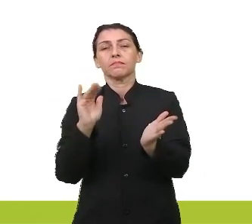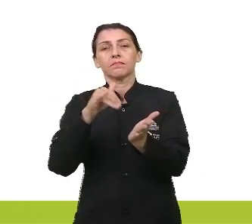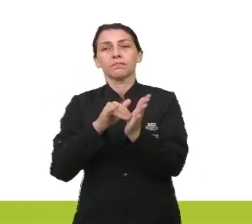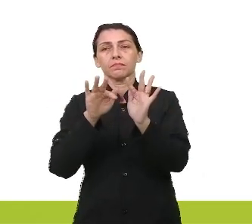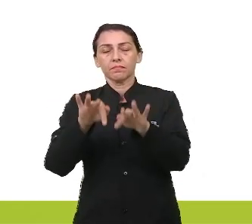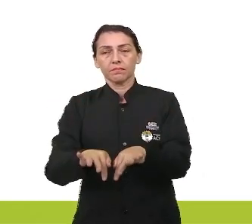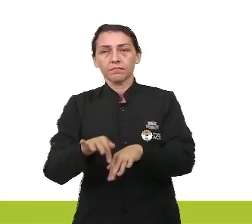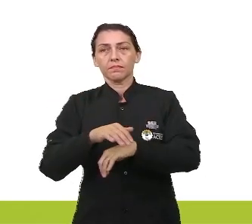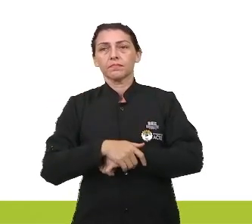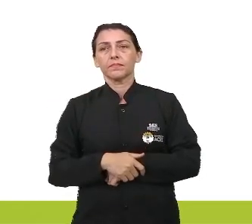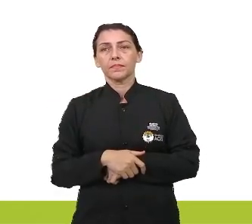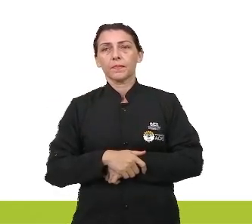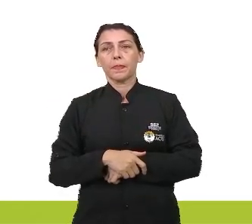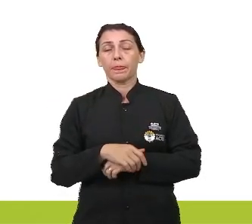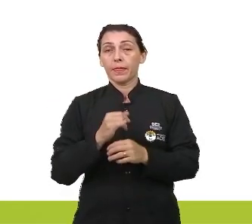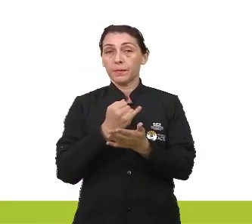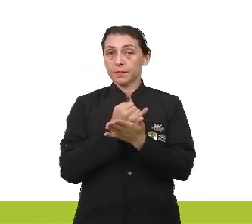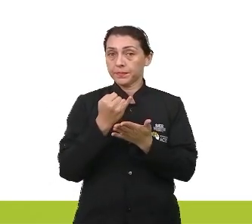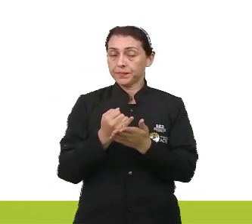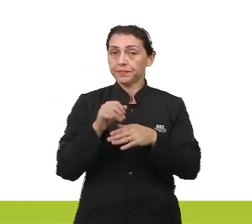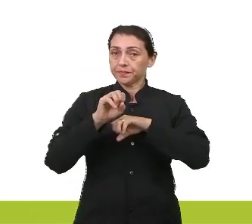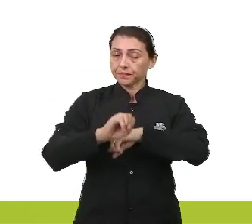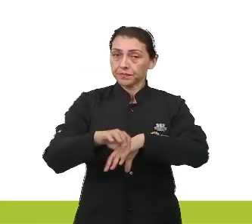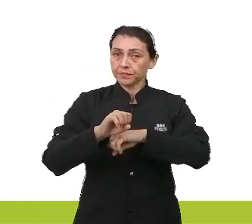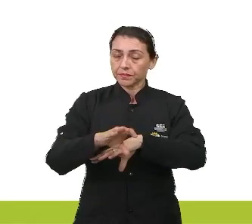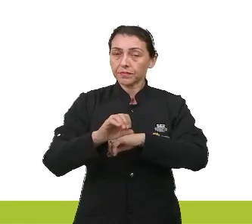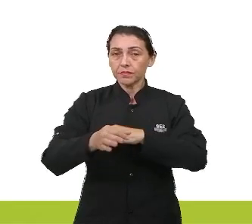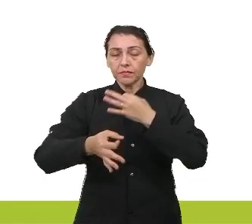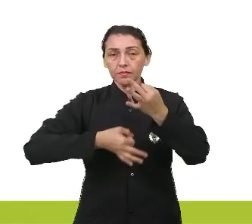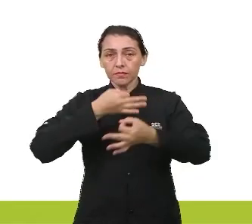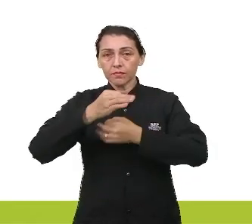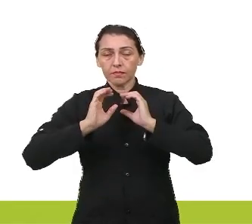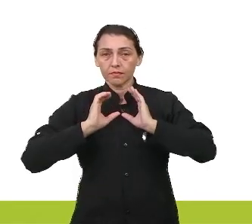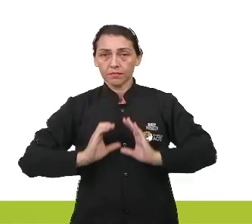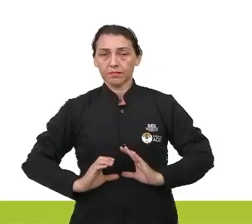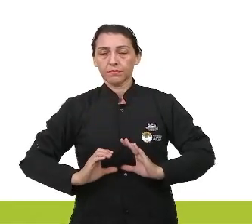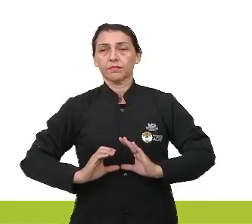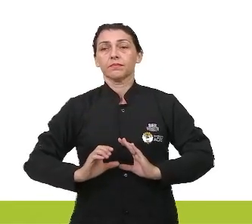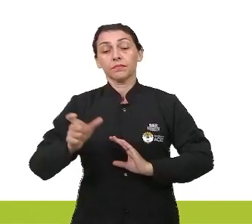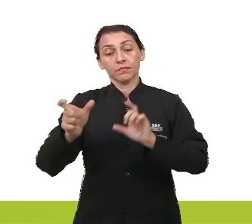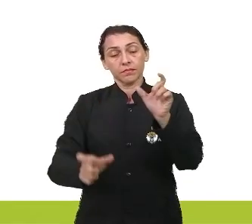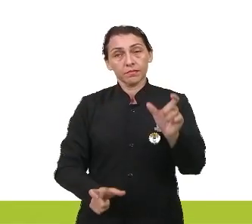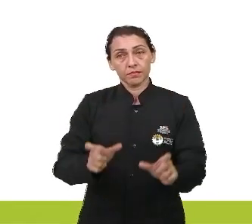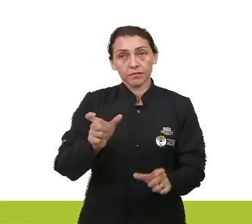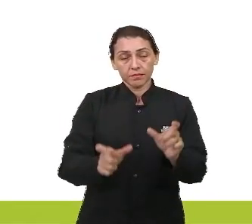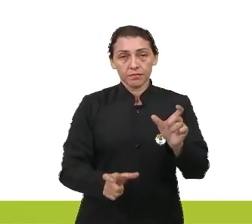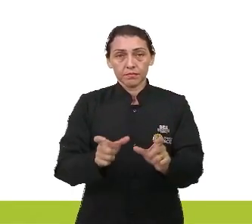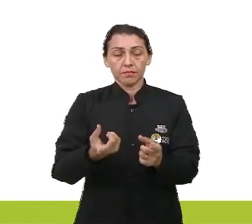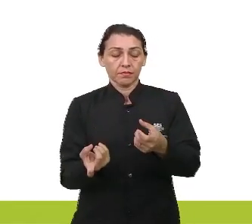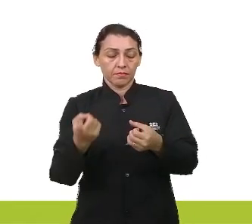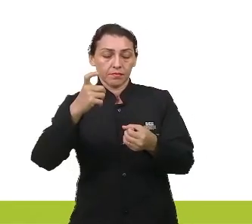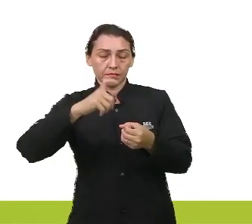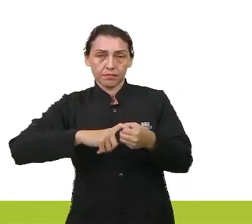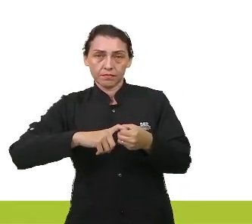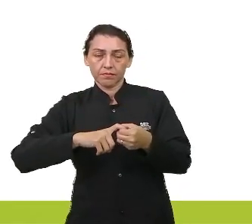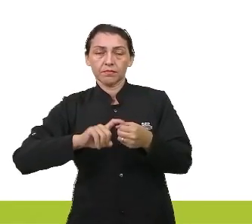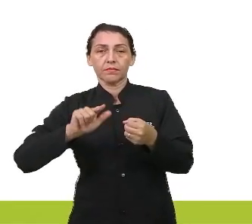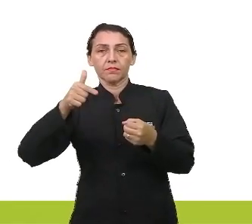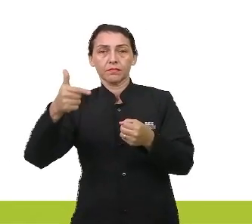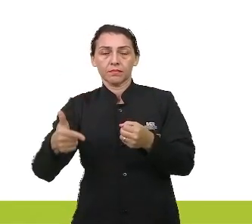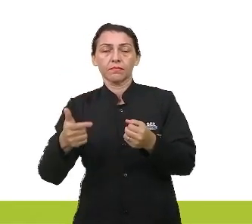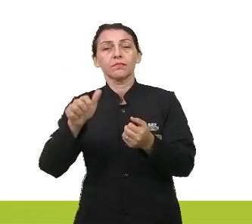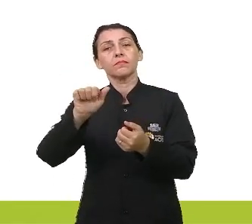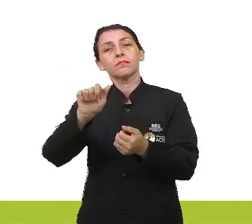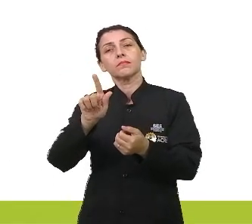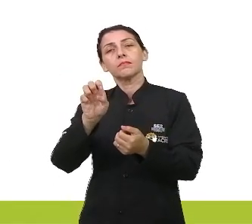viu, gente? Introduzir uma educação crítica e cidadão, indivíduo, parcerias com outros